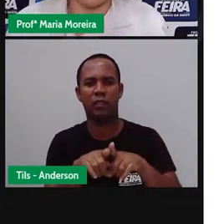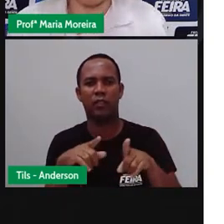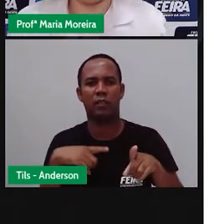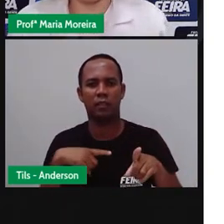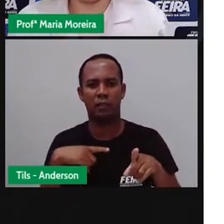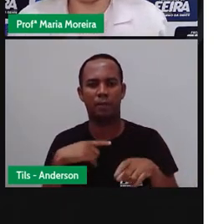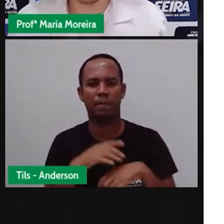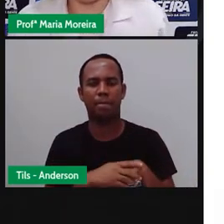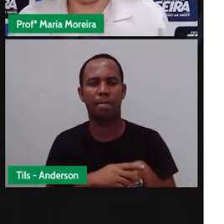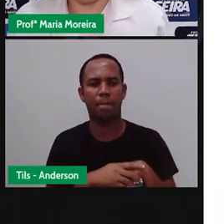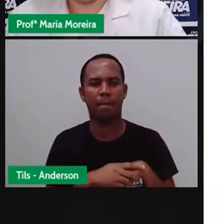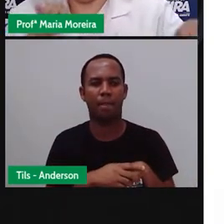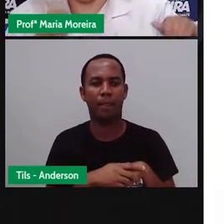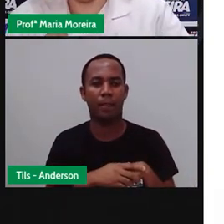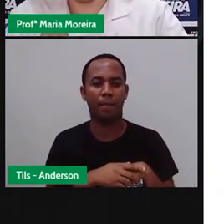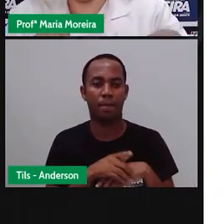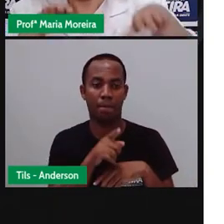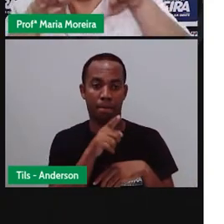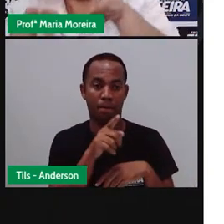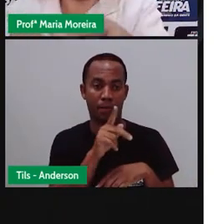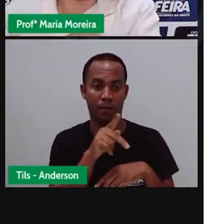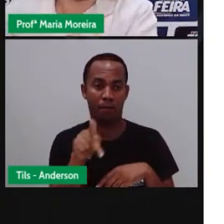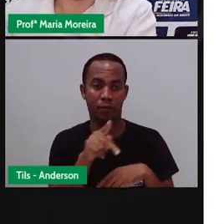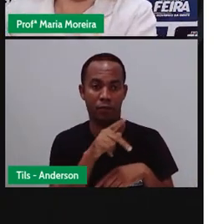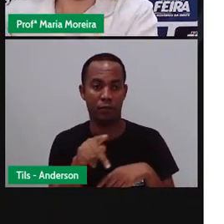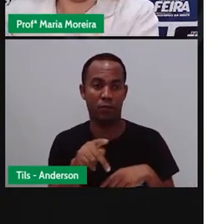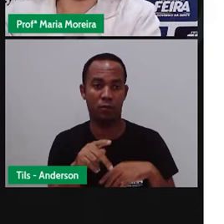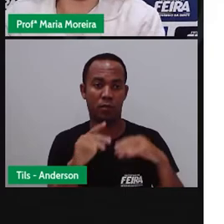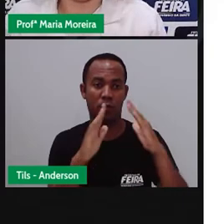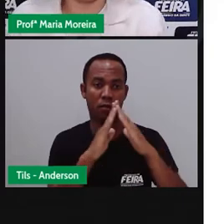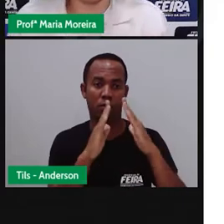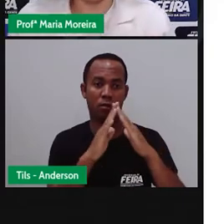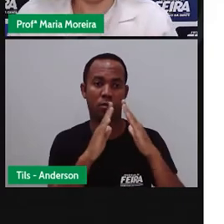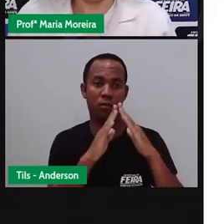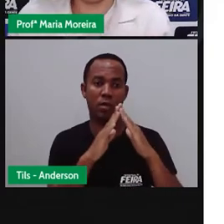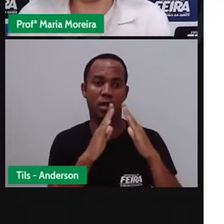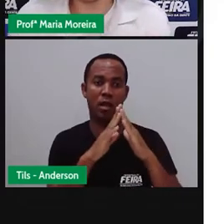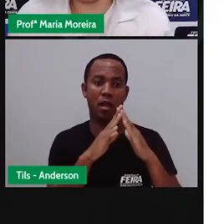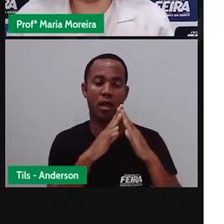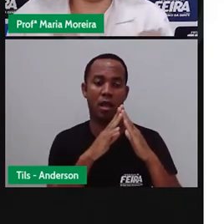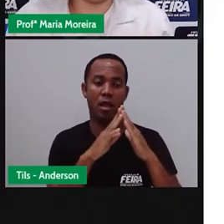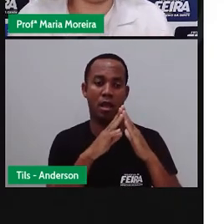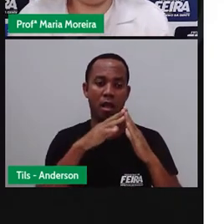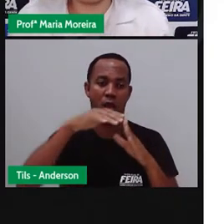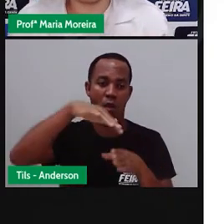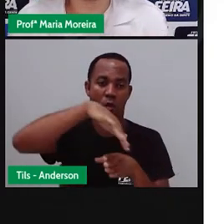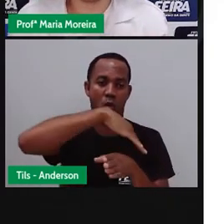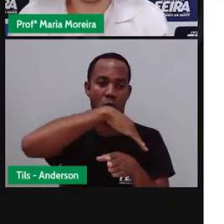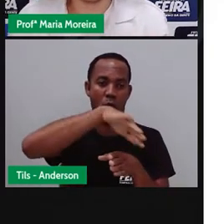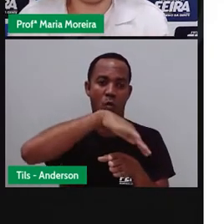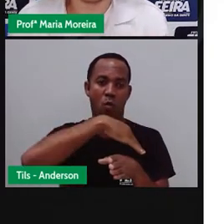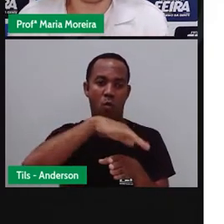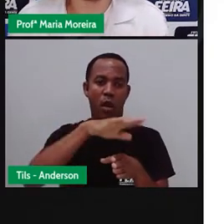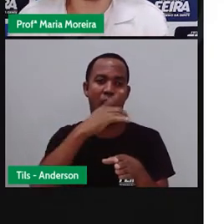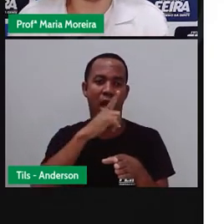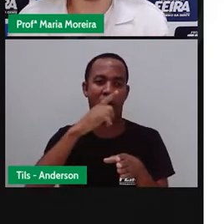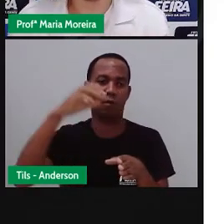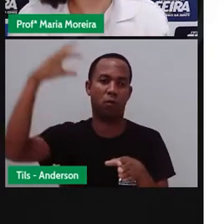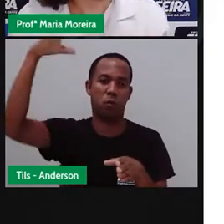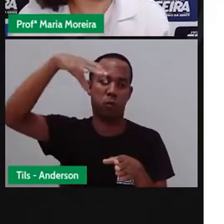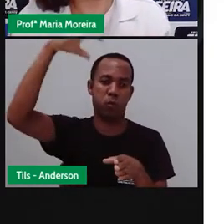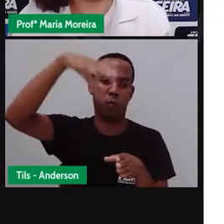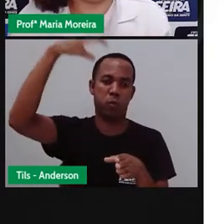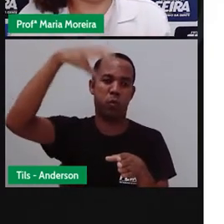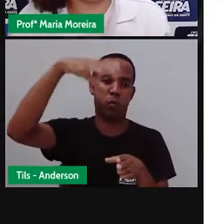em casa, mas a Pró mora em um local, a casa dela fica em uma parte mais baixa da rua, e aí quando desce as chuvas bem fortes, como as que deram aí